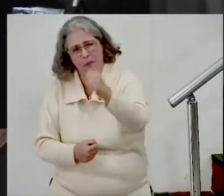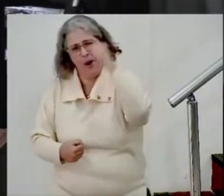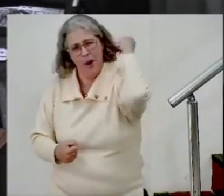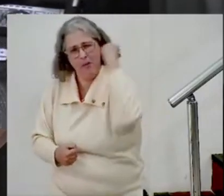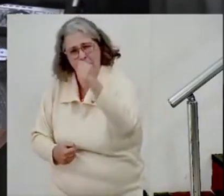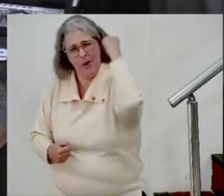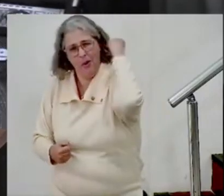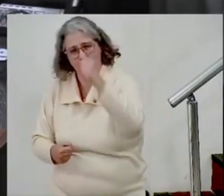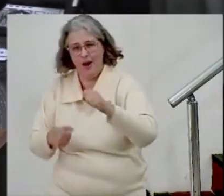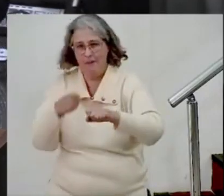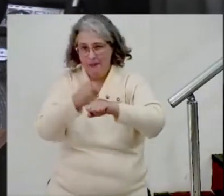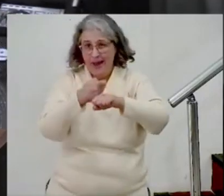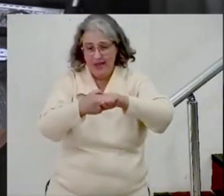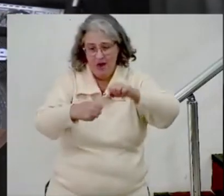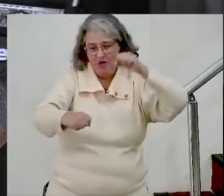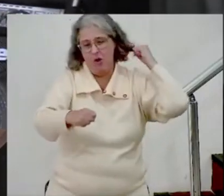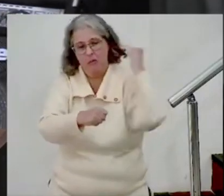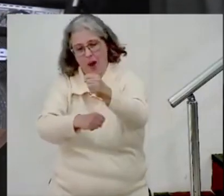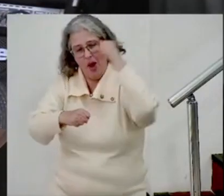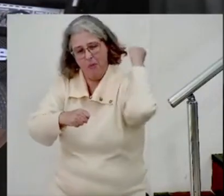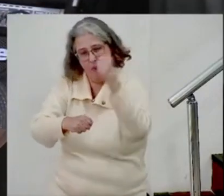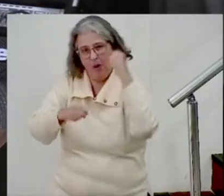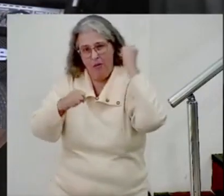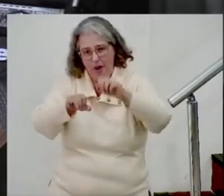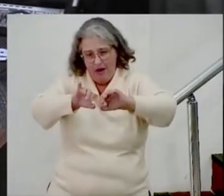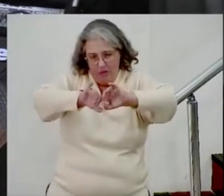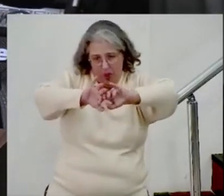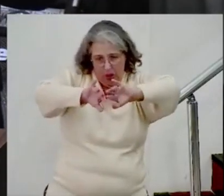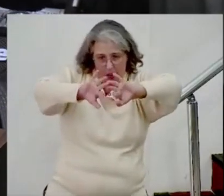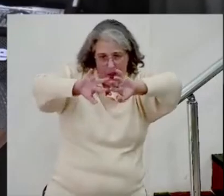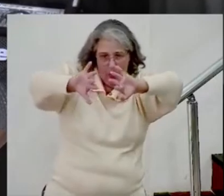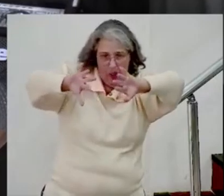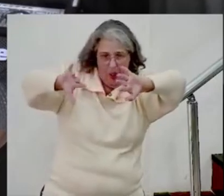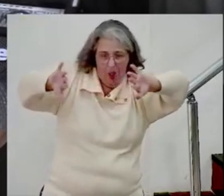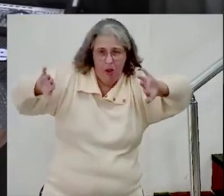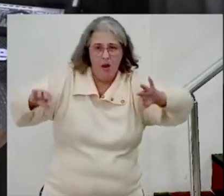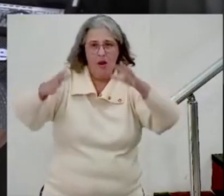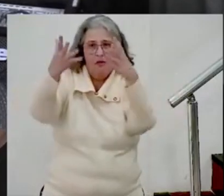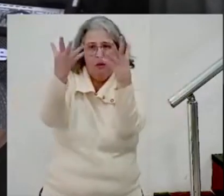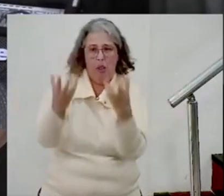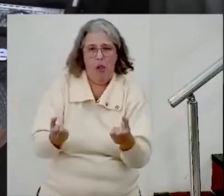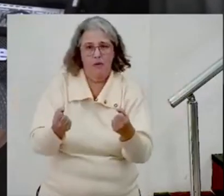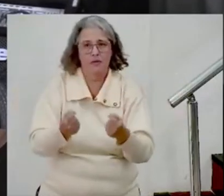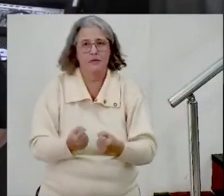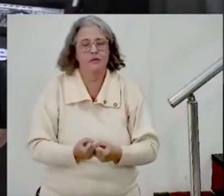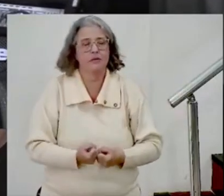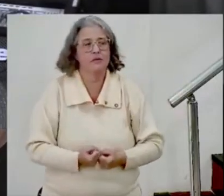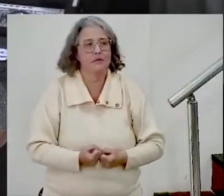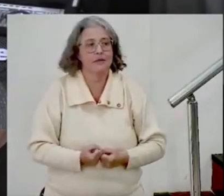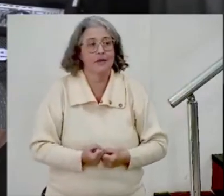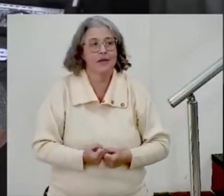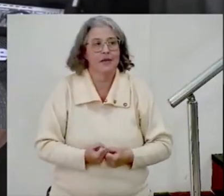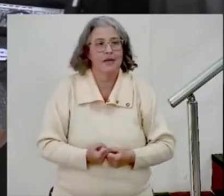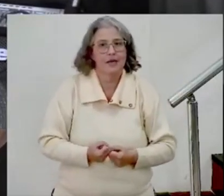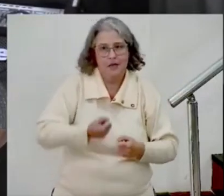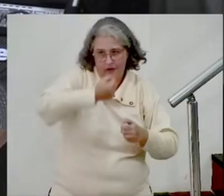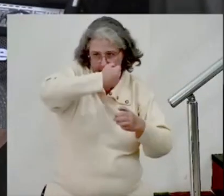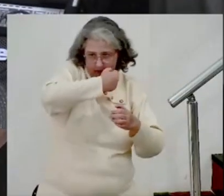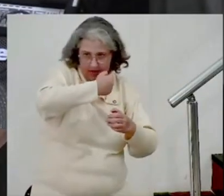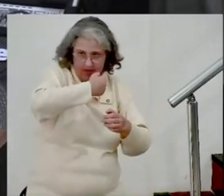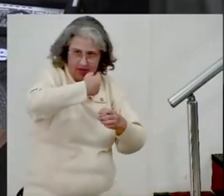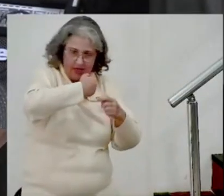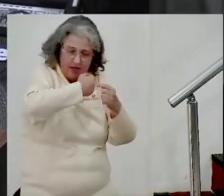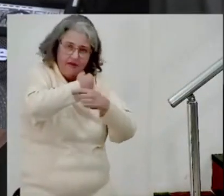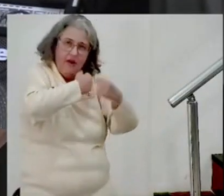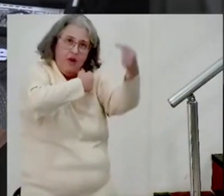um buraco na muralha, para entrar na cidade. Então agora eles estão com essa estratégia. E eles vão se protegendo da flecha que o inimigo manda